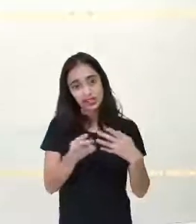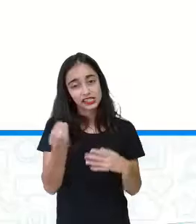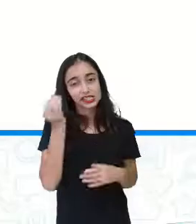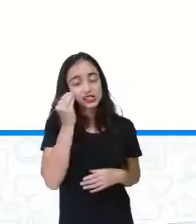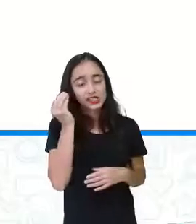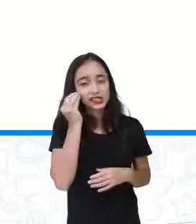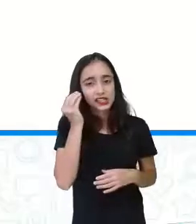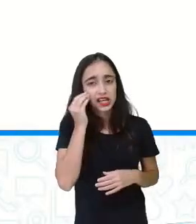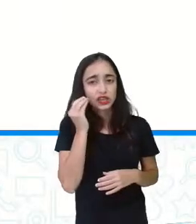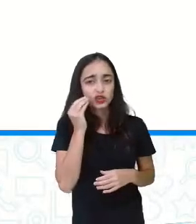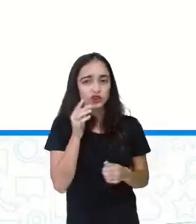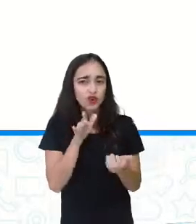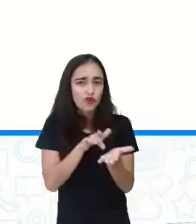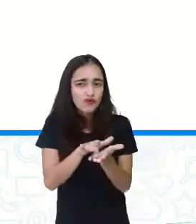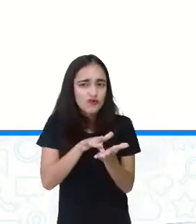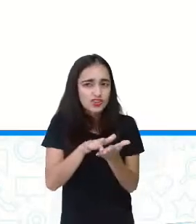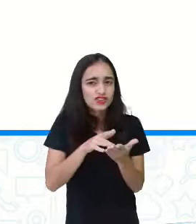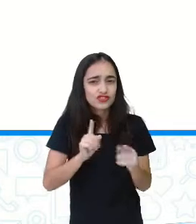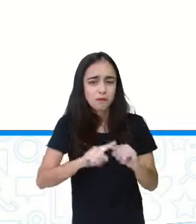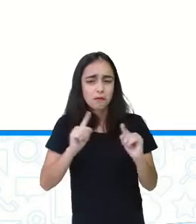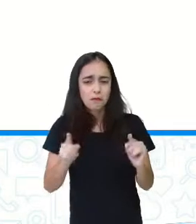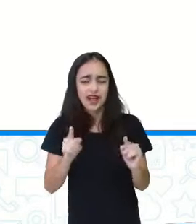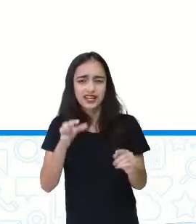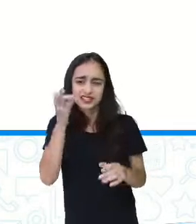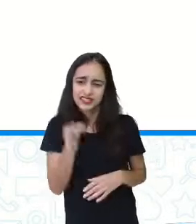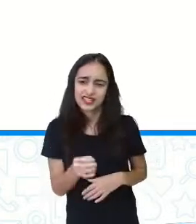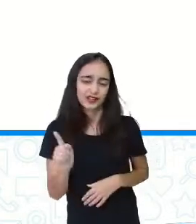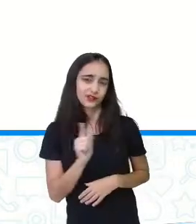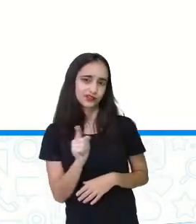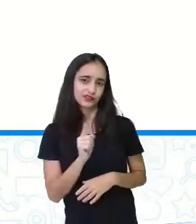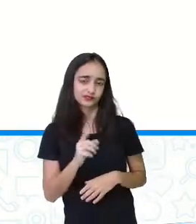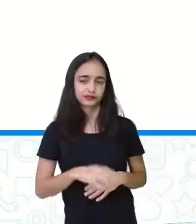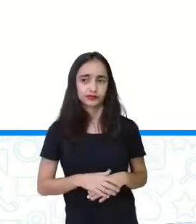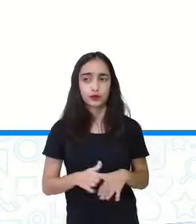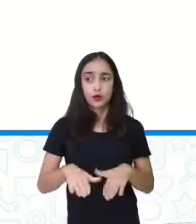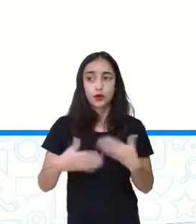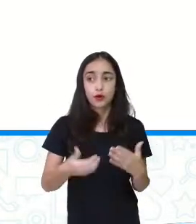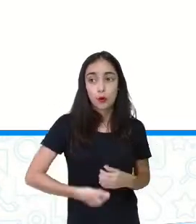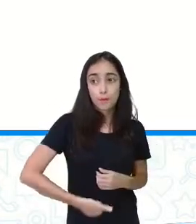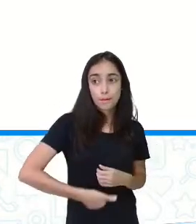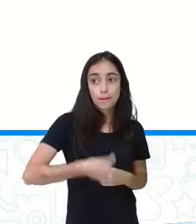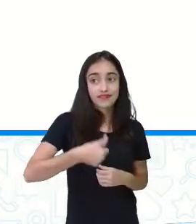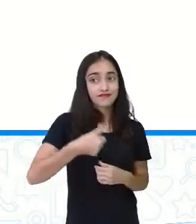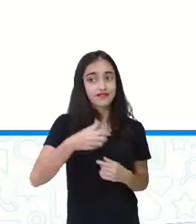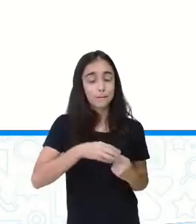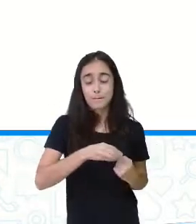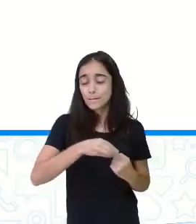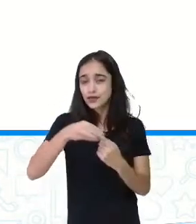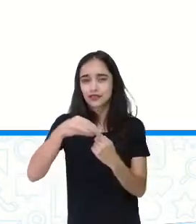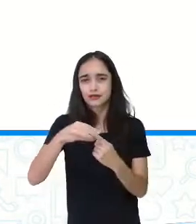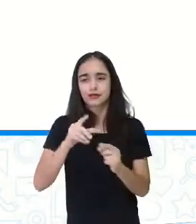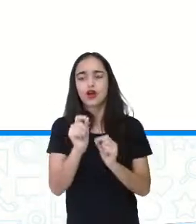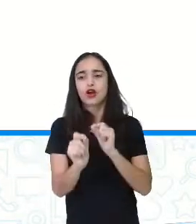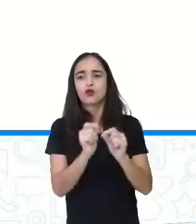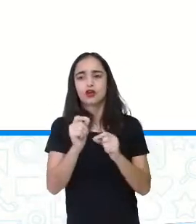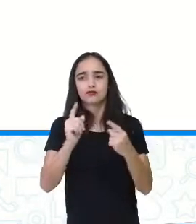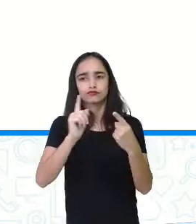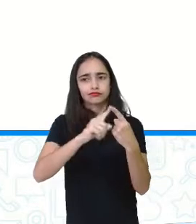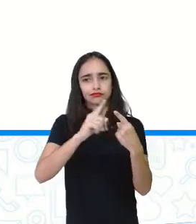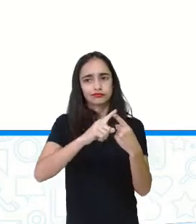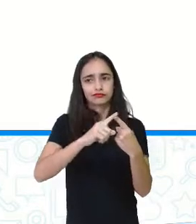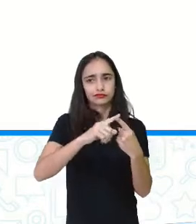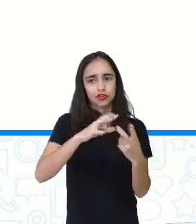deu certo e para finalizar quem é a principal personagem da fábula Júpiter Pavão